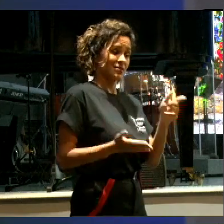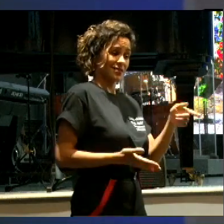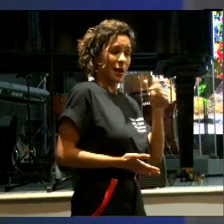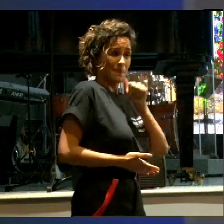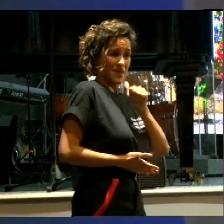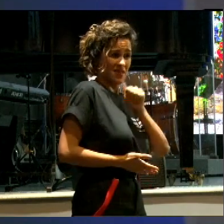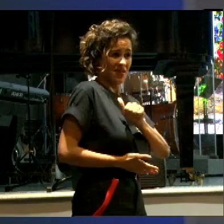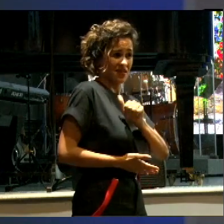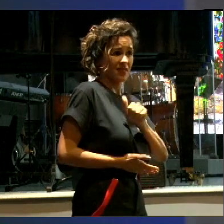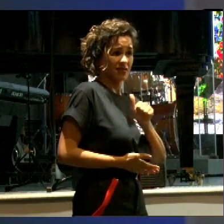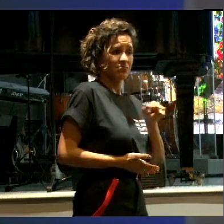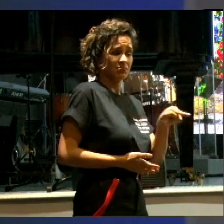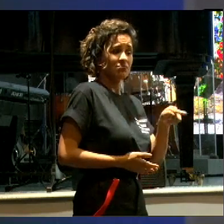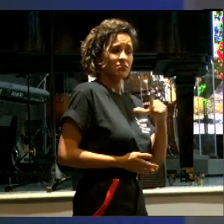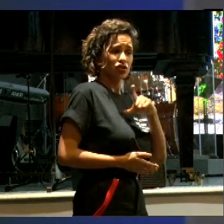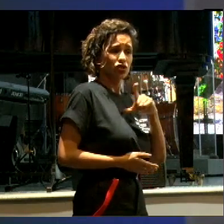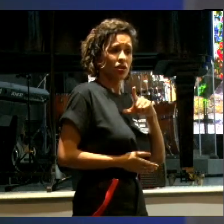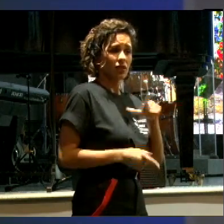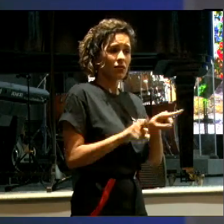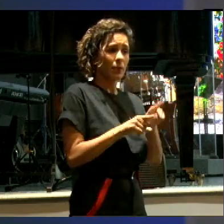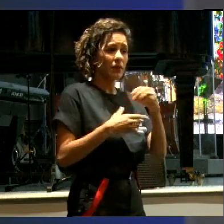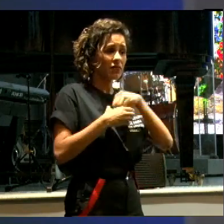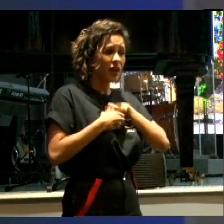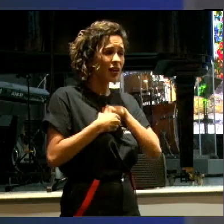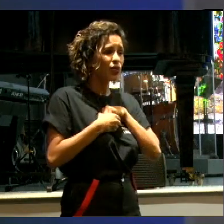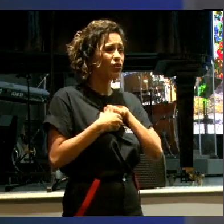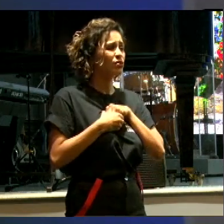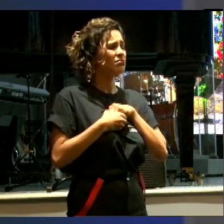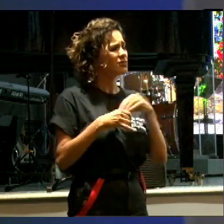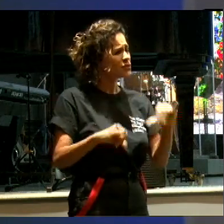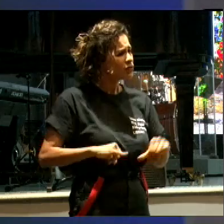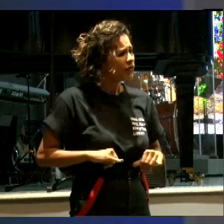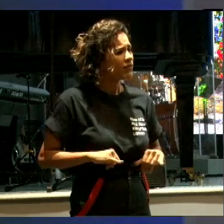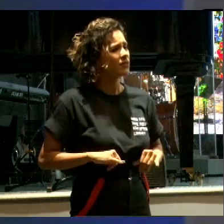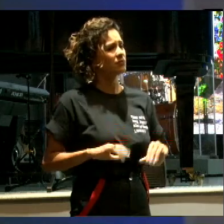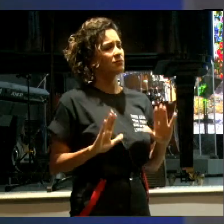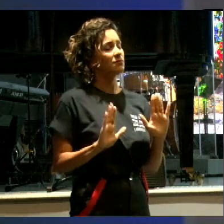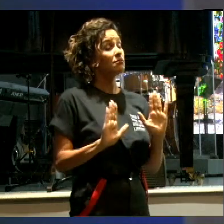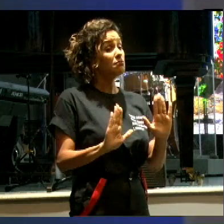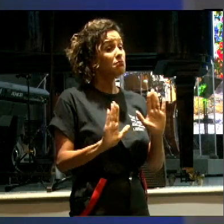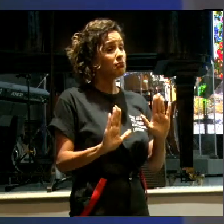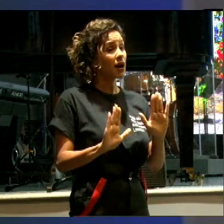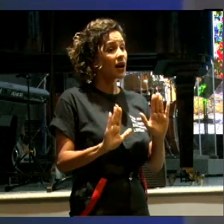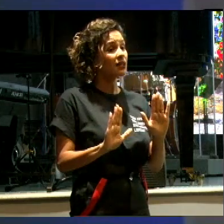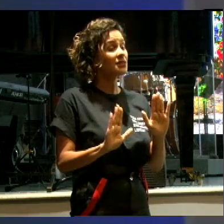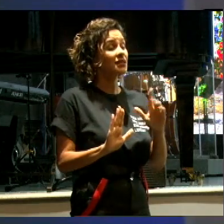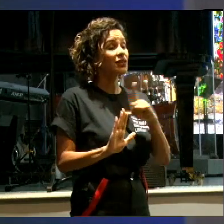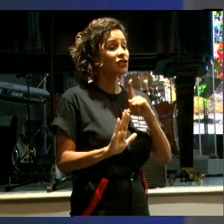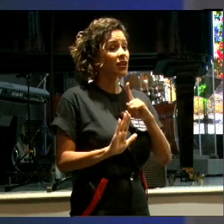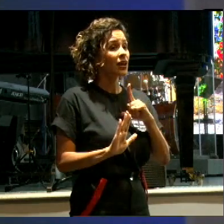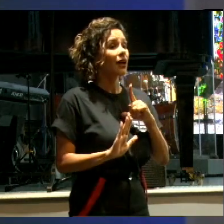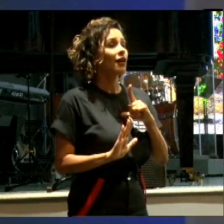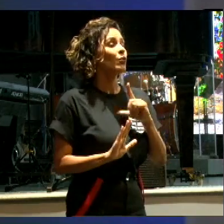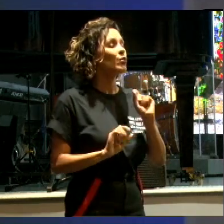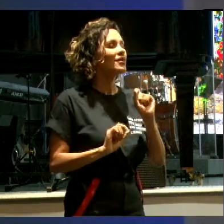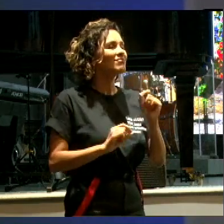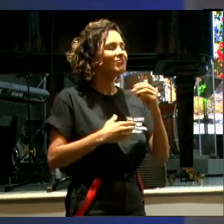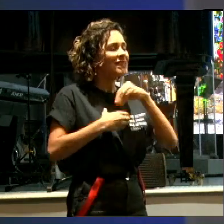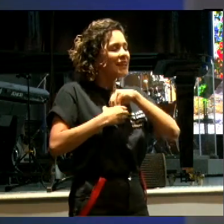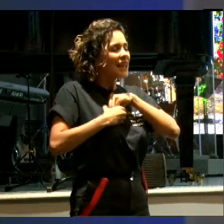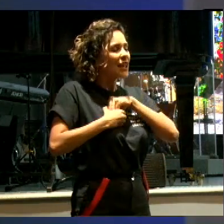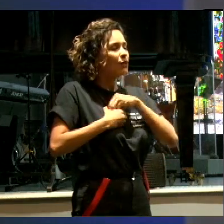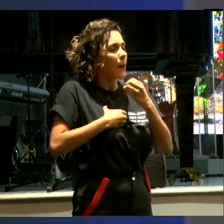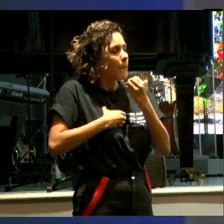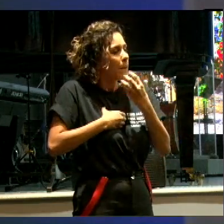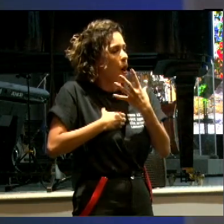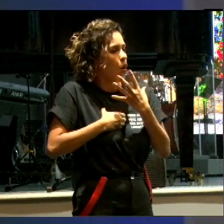que a essência dela se contaminasse. E eu tenho certeza que você tem uma essência boa dentro de você. Eu tenho